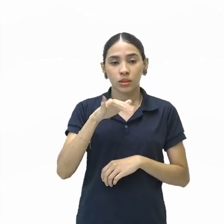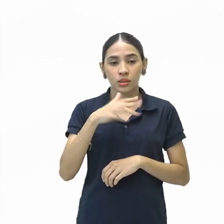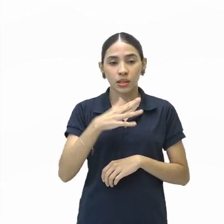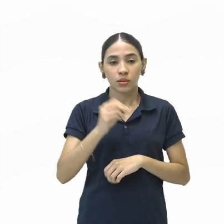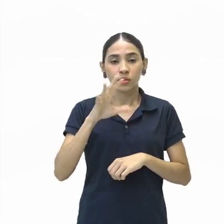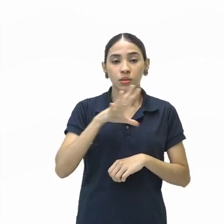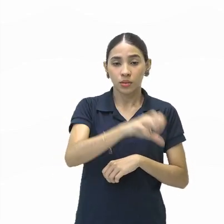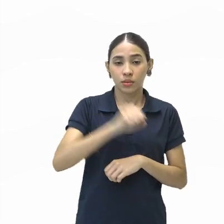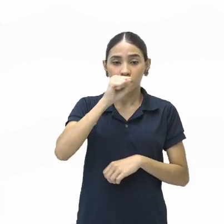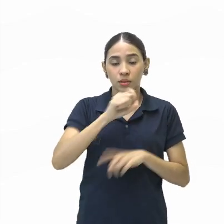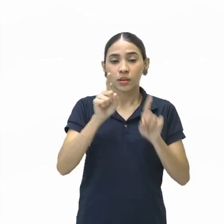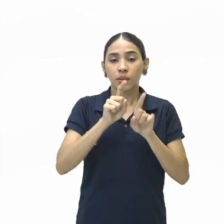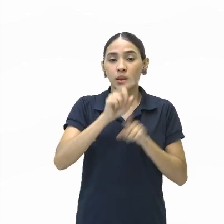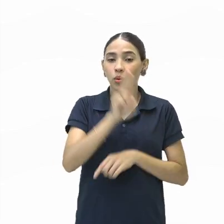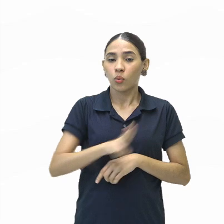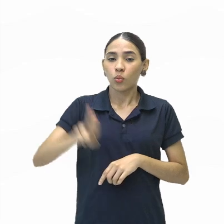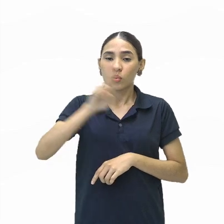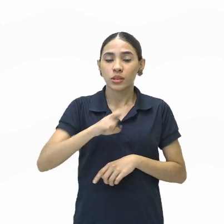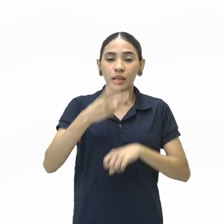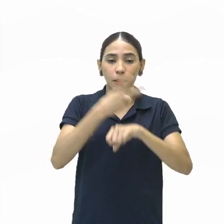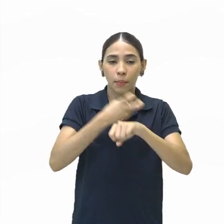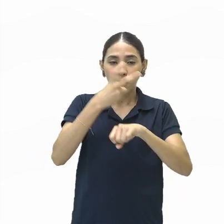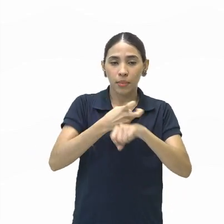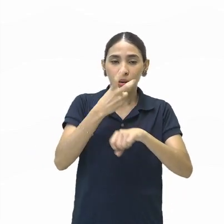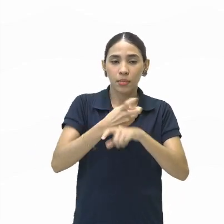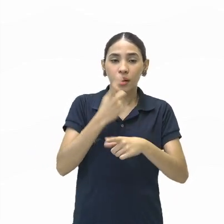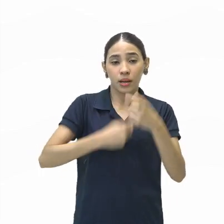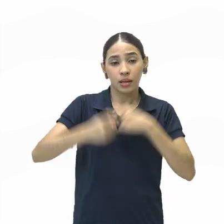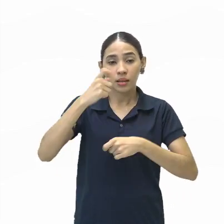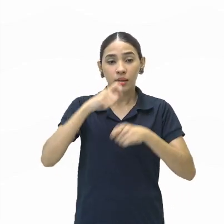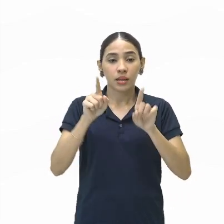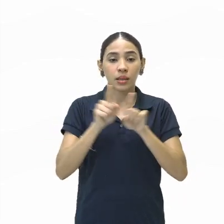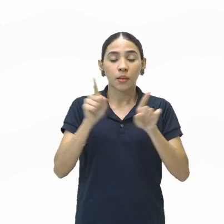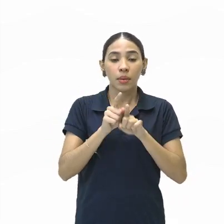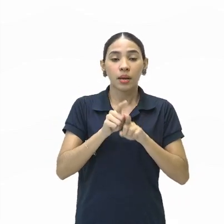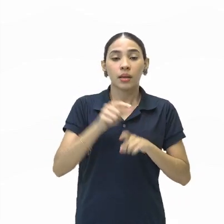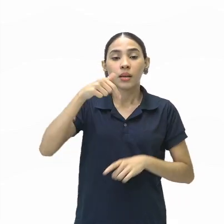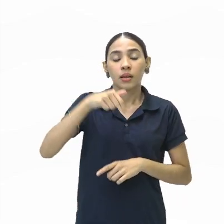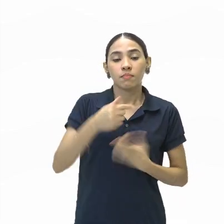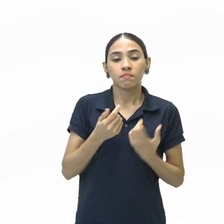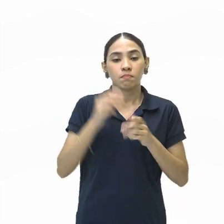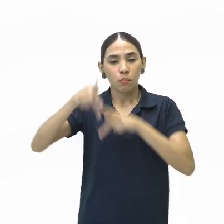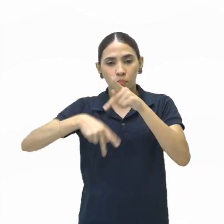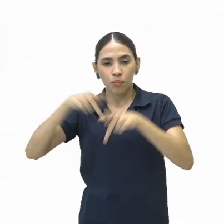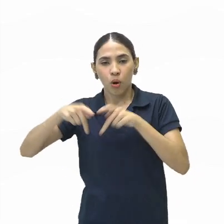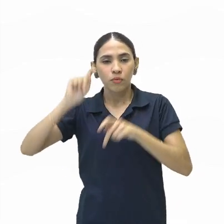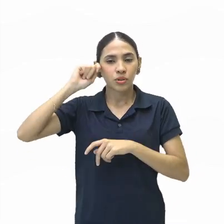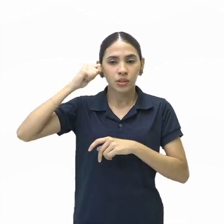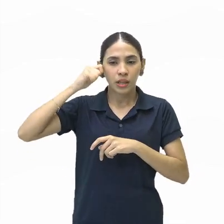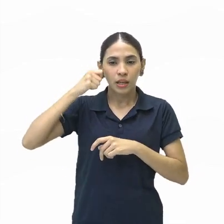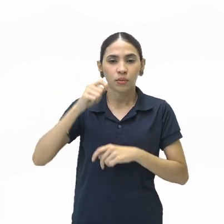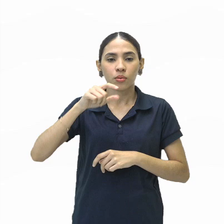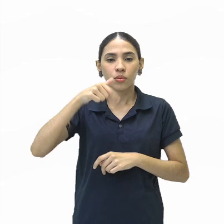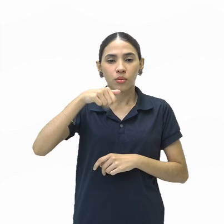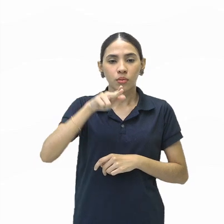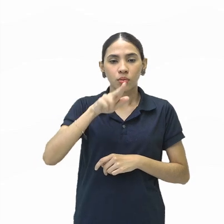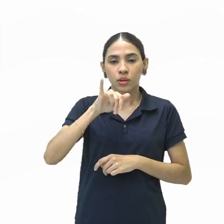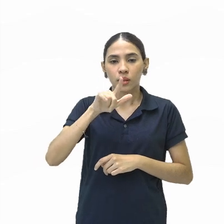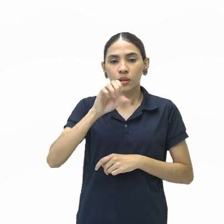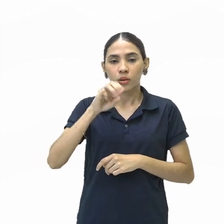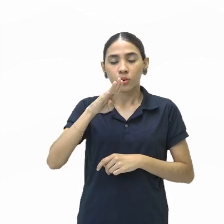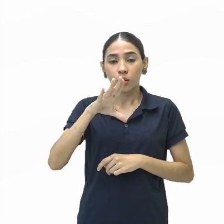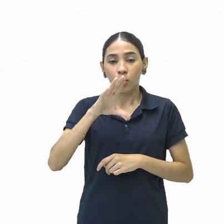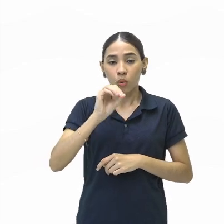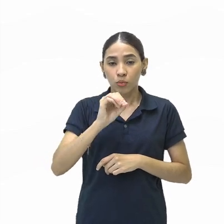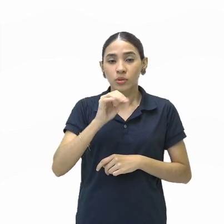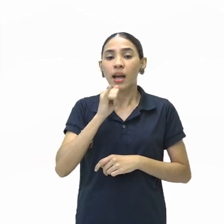usadas para exploração econômica e também a formação de quilombos. Professor, o que seriam quilombos? Eram locais